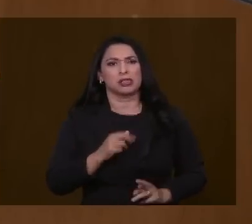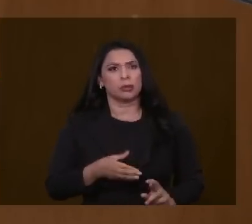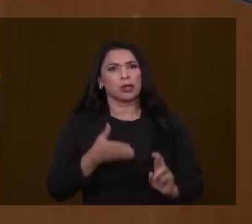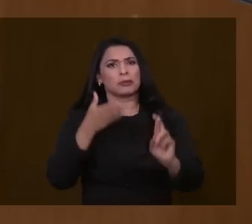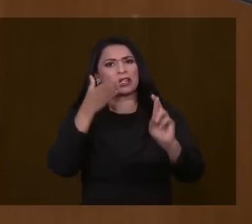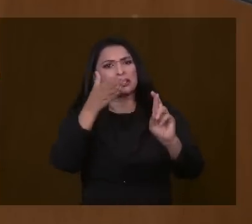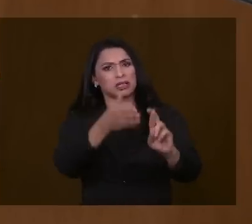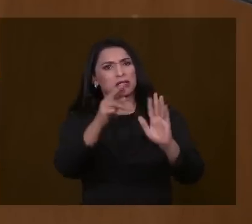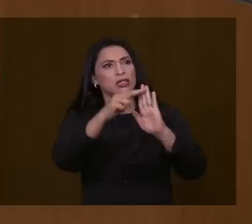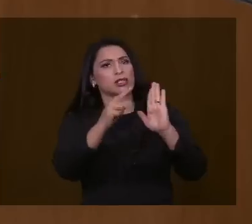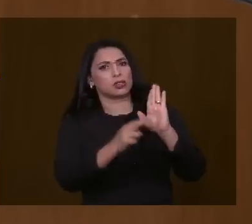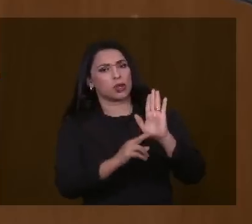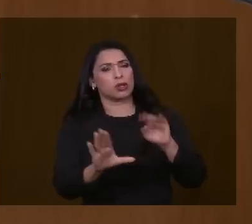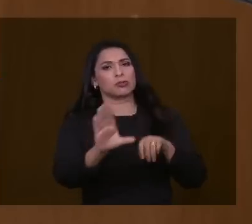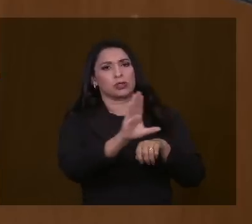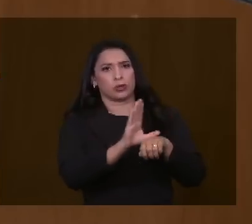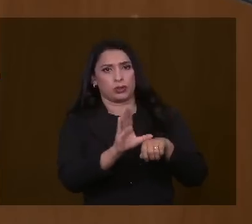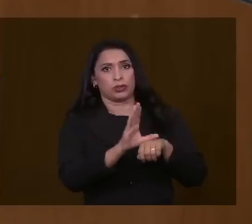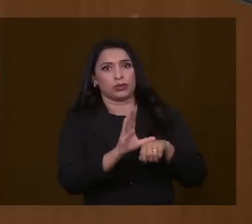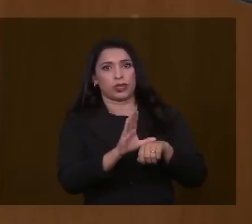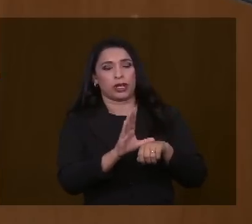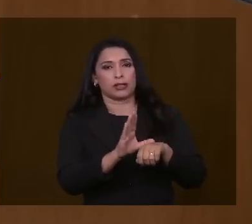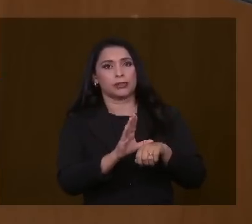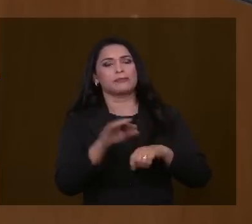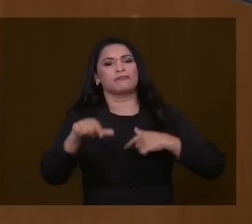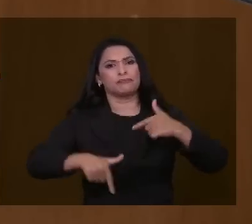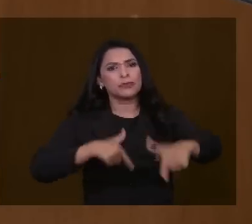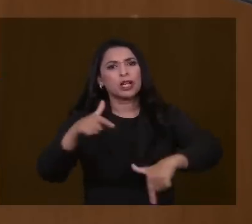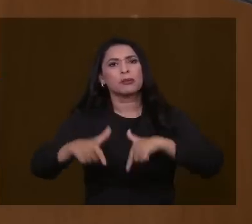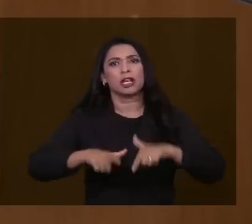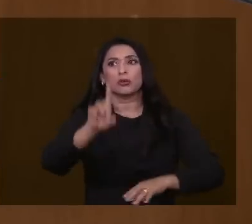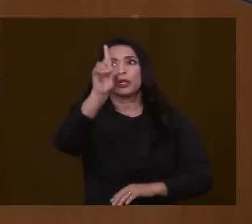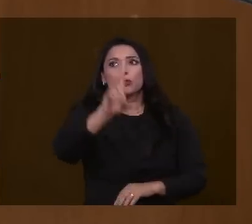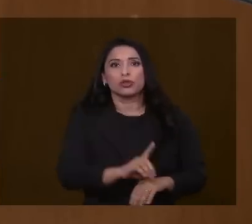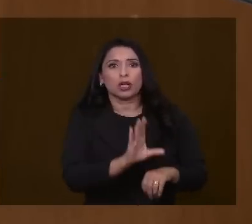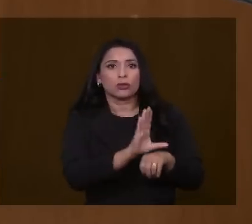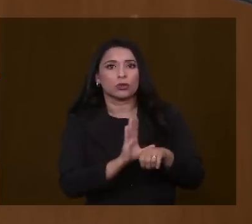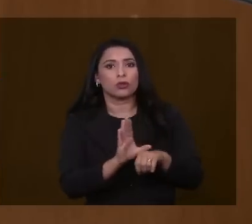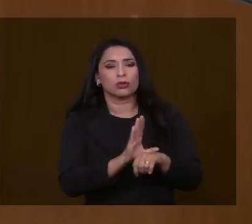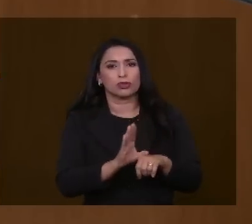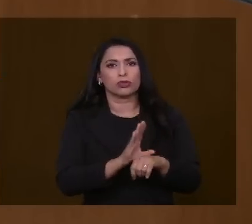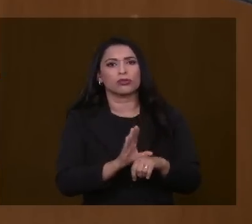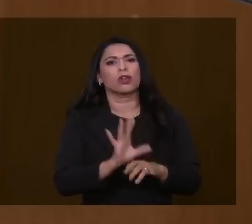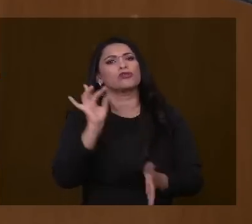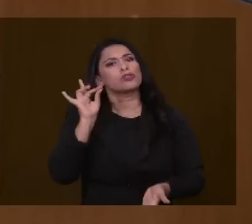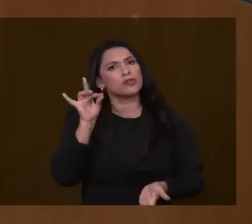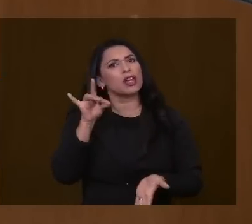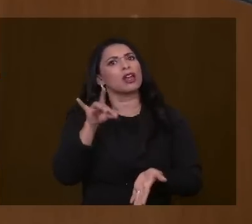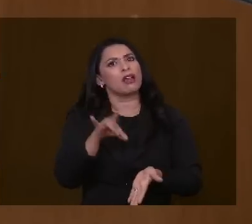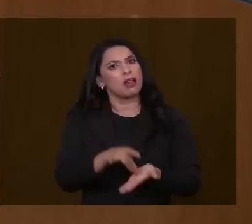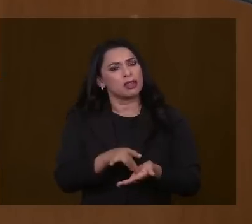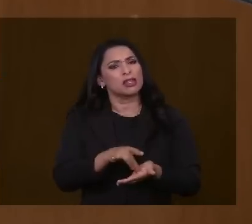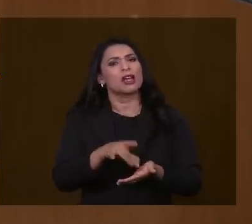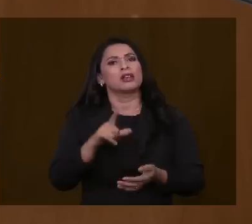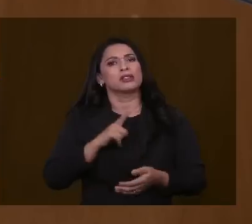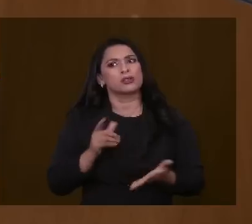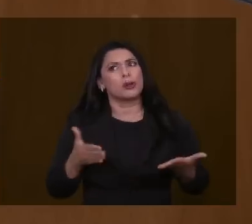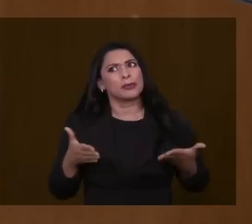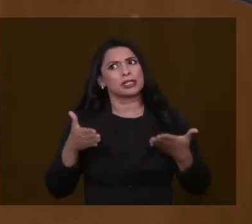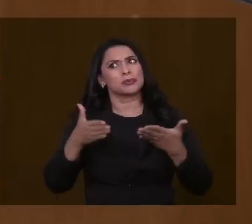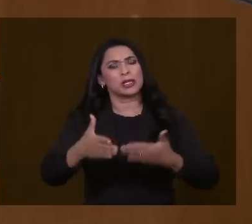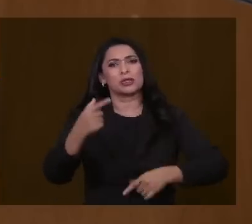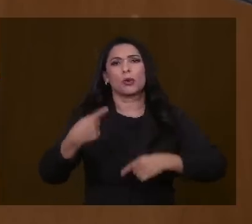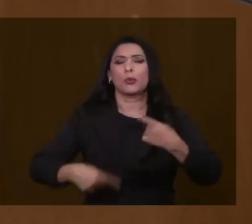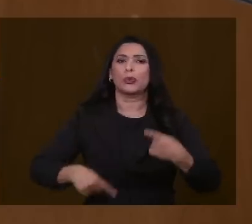das normas constitucionais, trabalhando para que o direito constitucional seja, de fato, um meio de participação